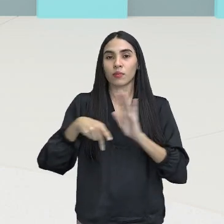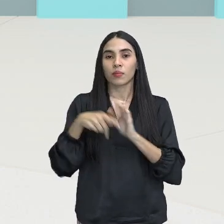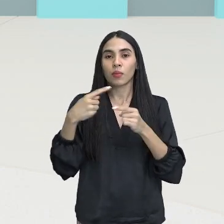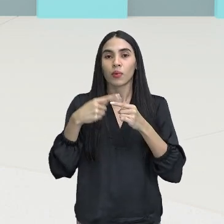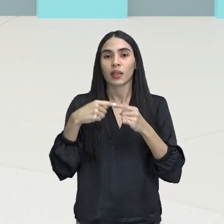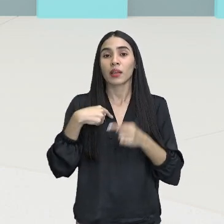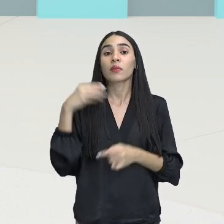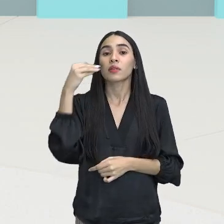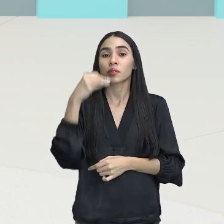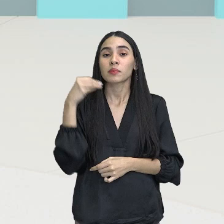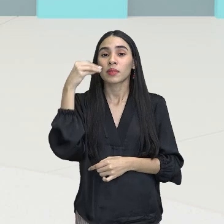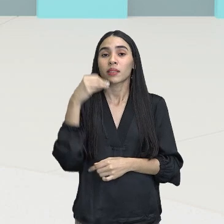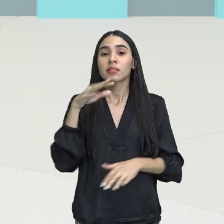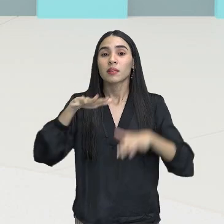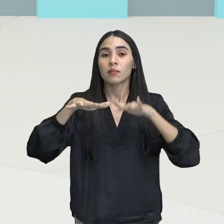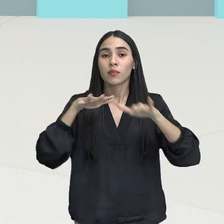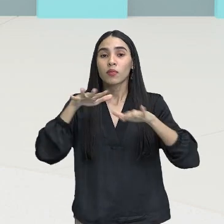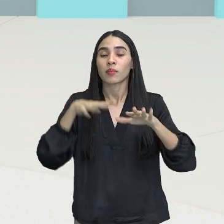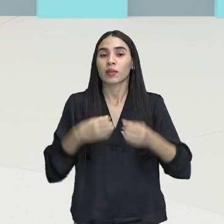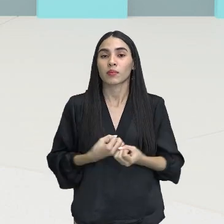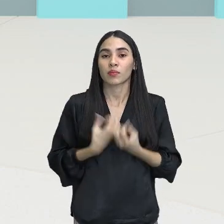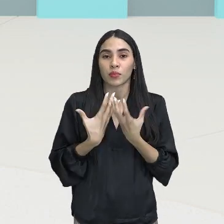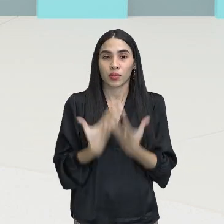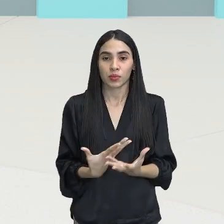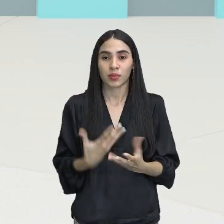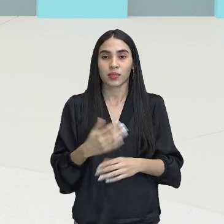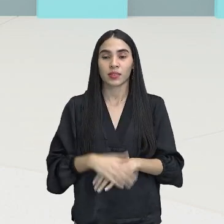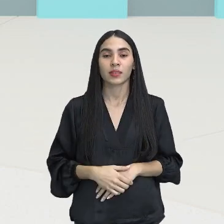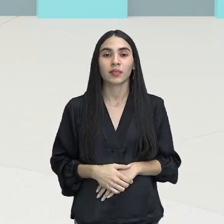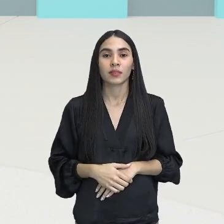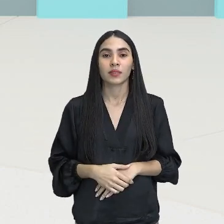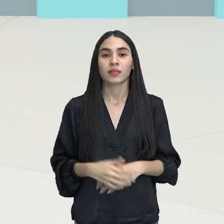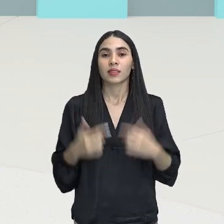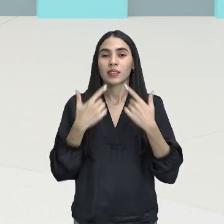experiência, pelo movimento, pelo meu expressar.